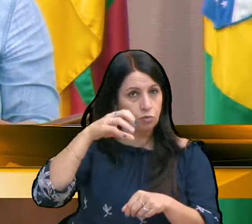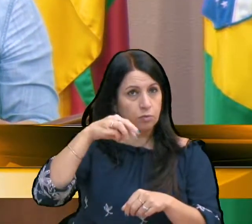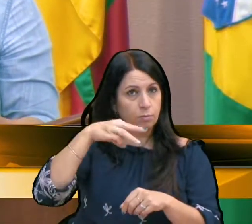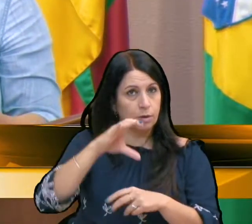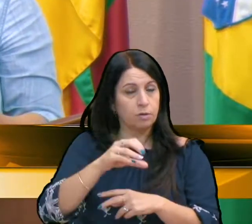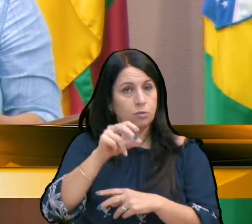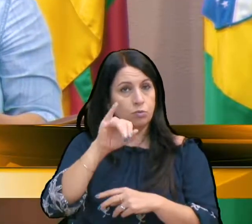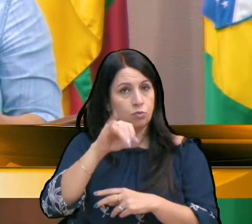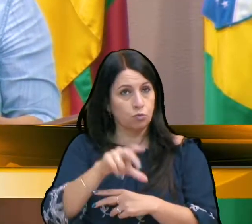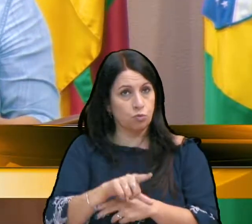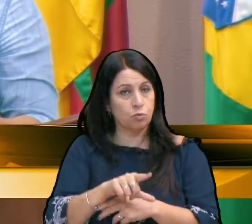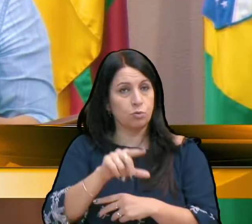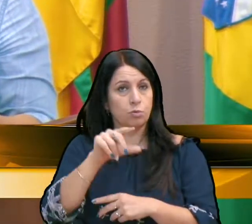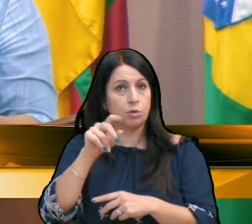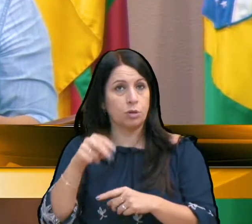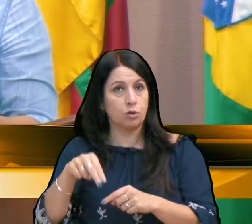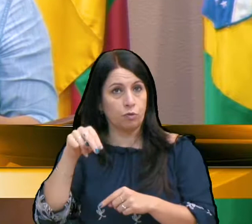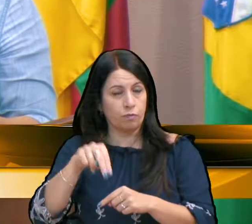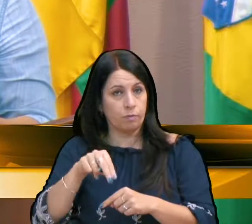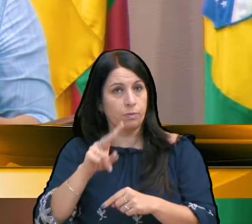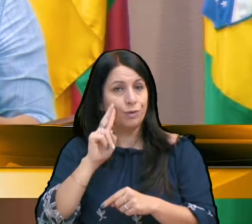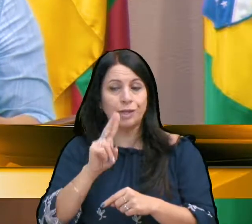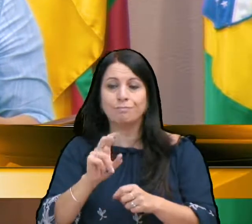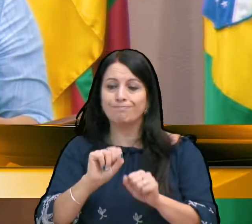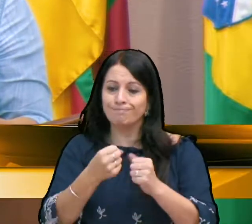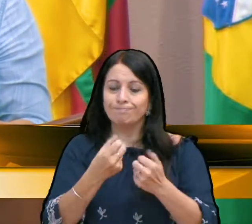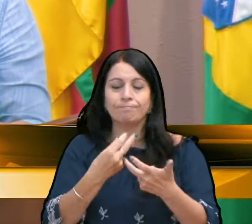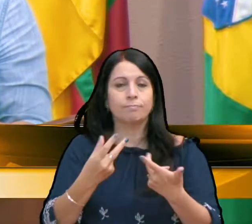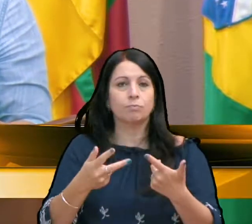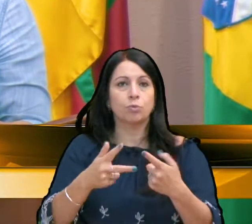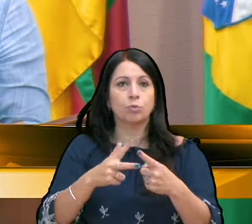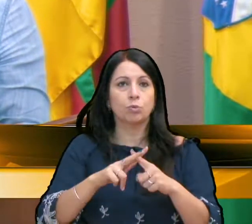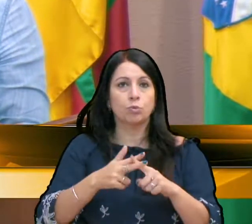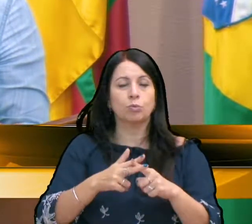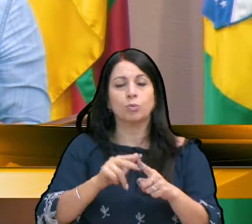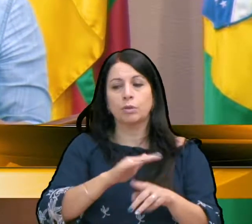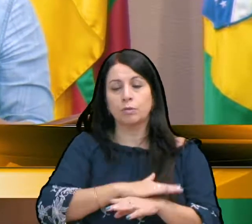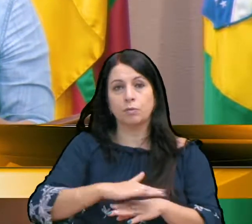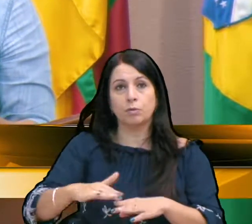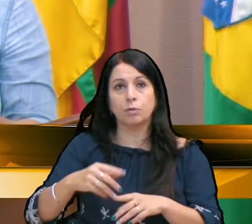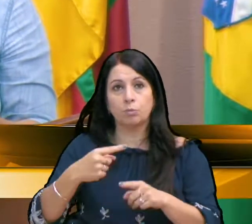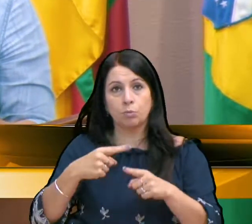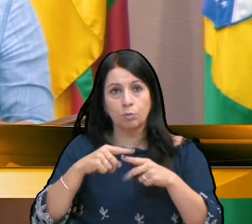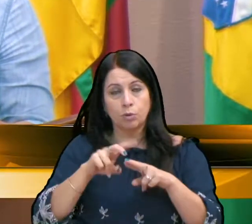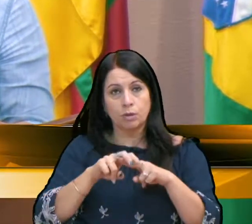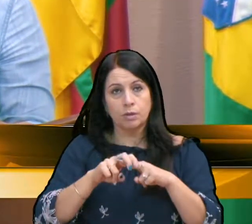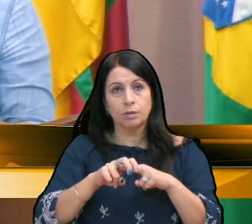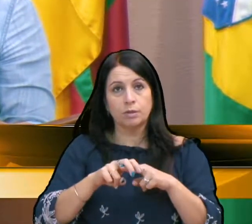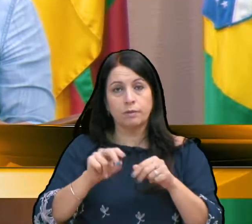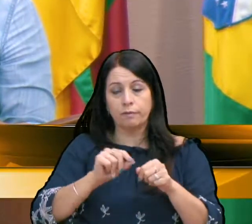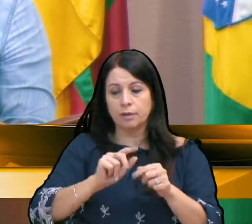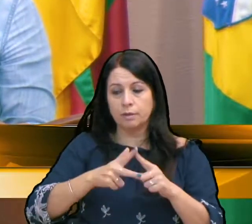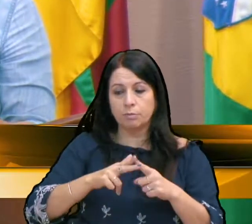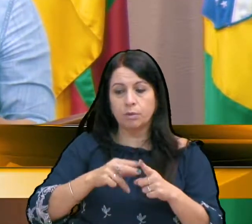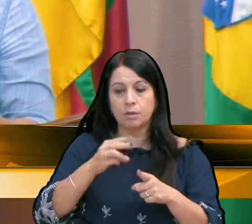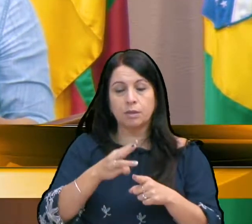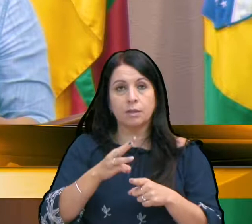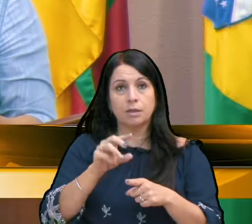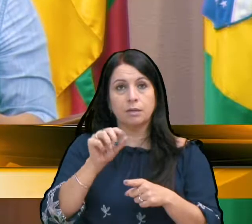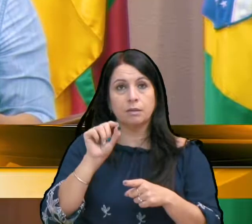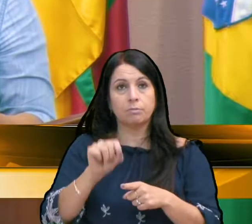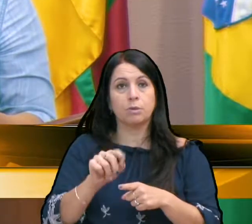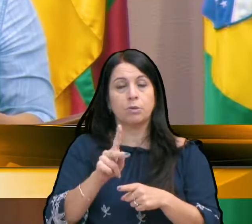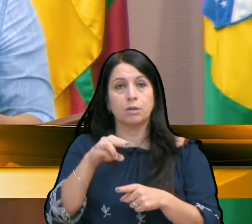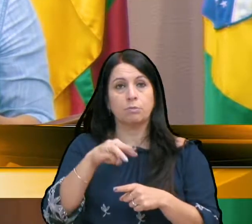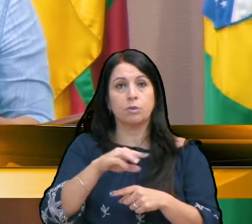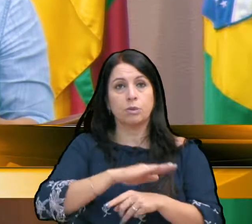e novembro, que danificaram muito as estradas de chão e, por esse motivo, o município efetuou a manutenção nos 3 mil quilômetros